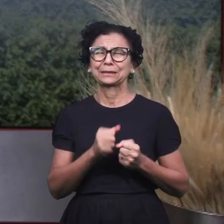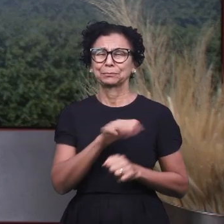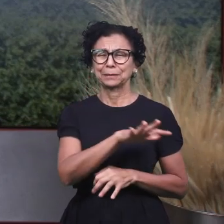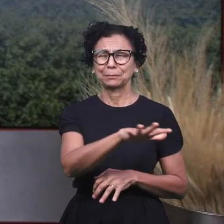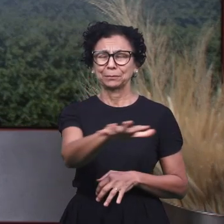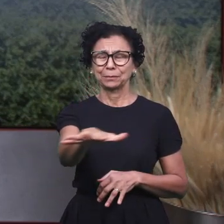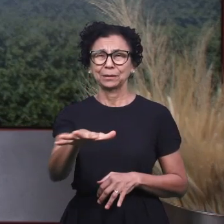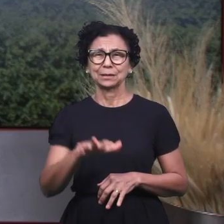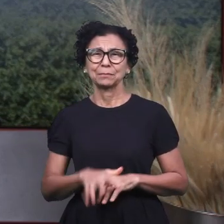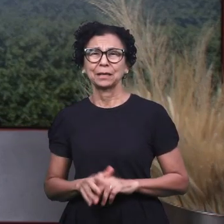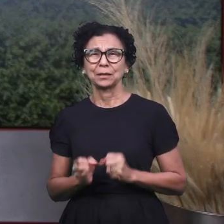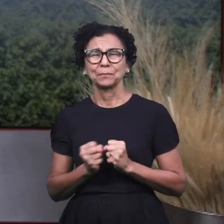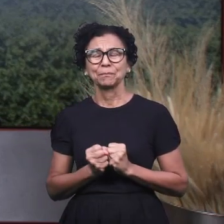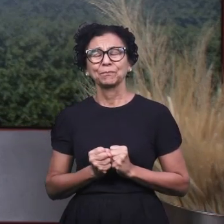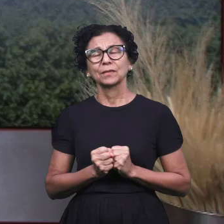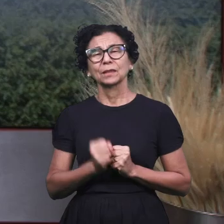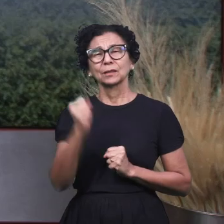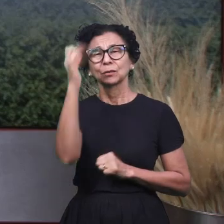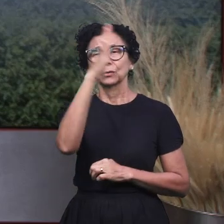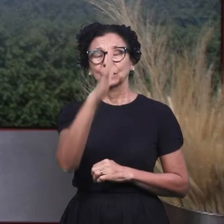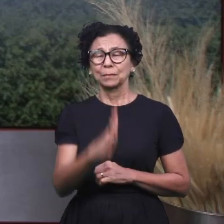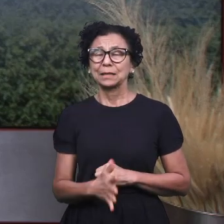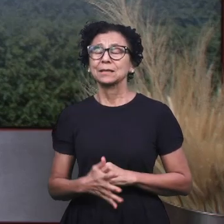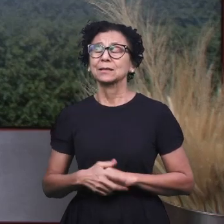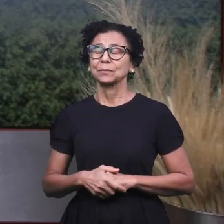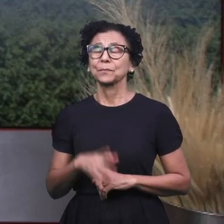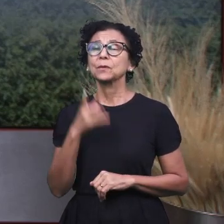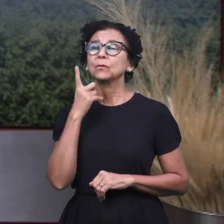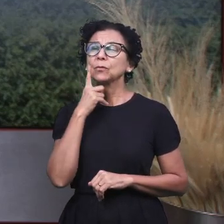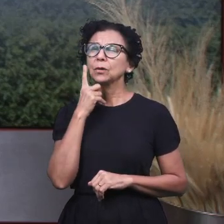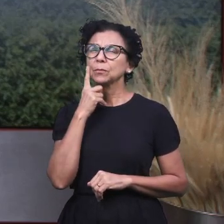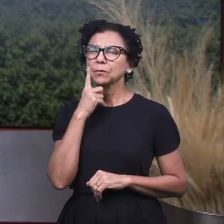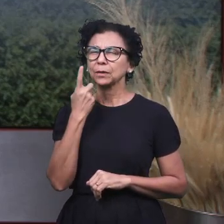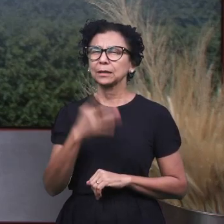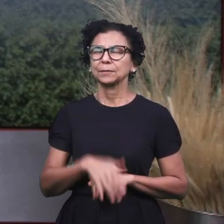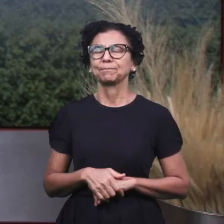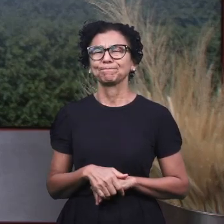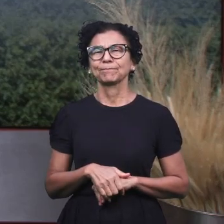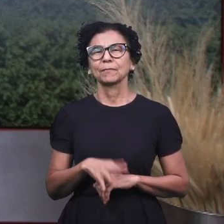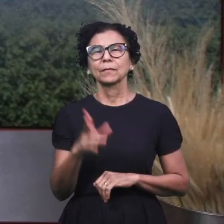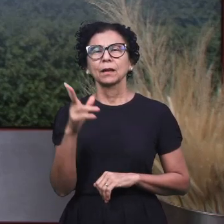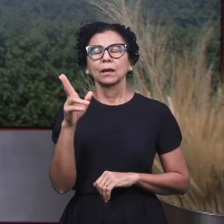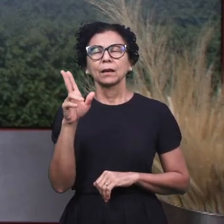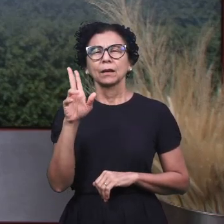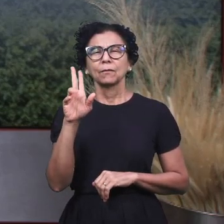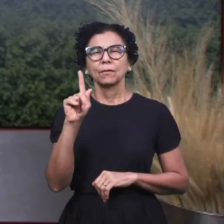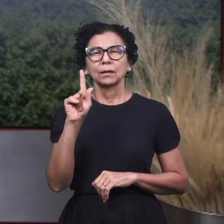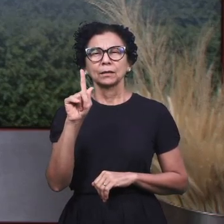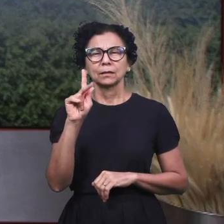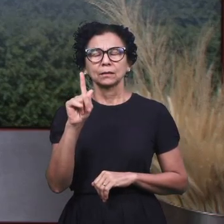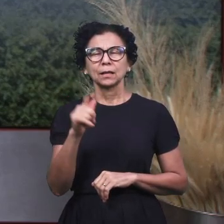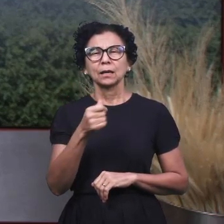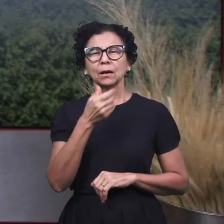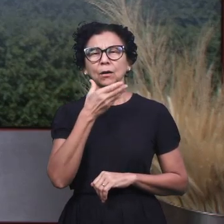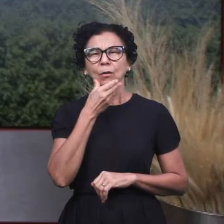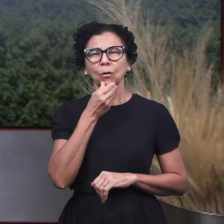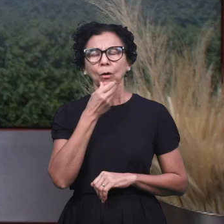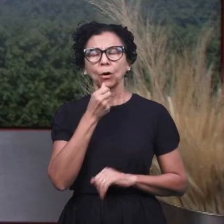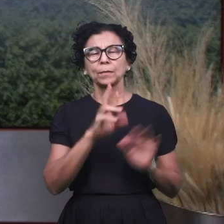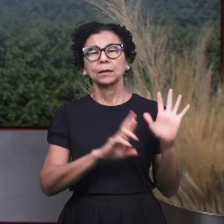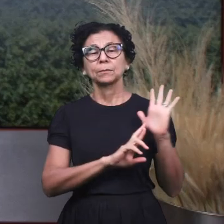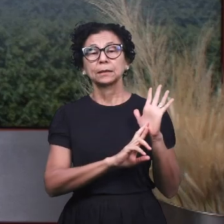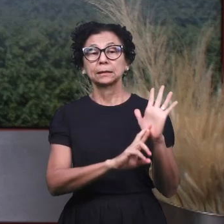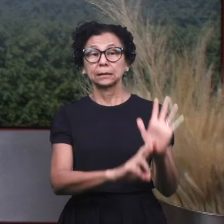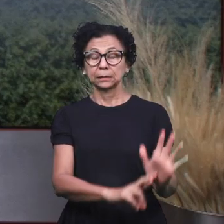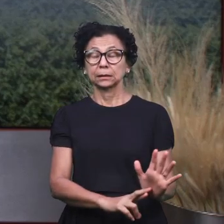por toda parte. O nosso correspondente Marcelo Rosa está em Governador Valadares e vai nos contar agora sobre a situação